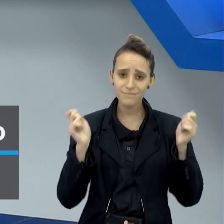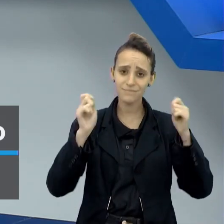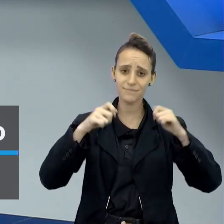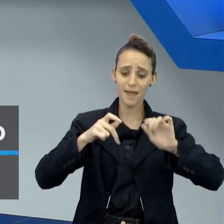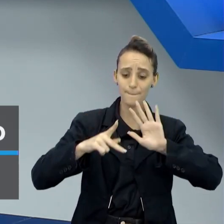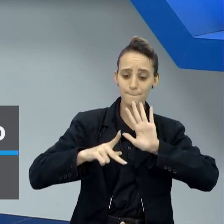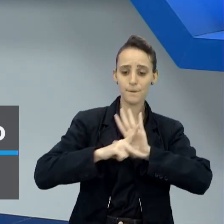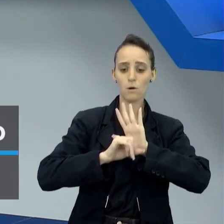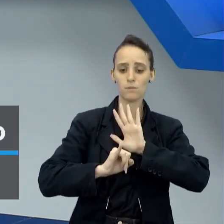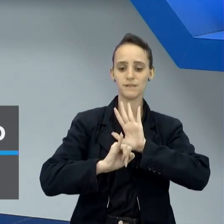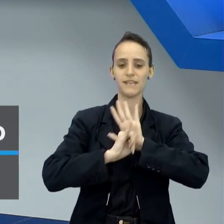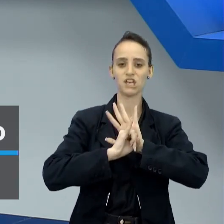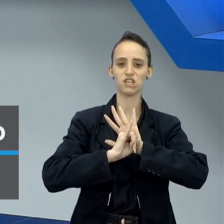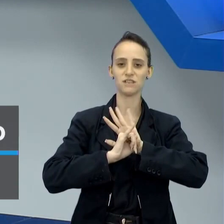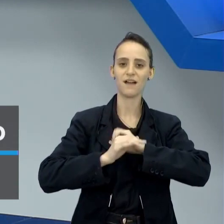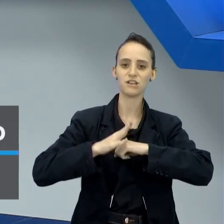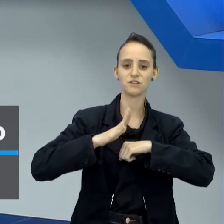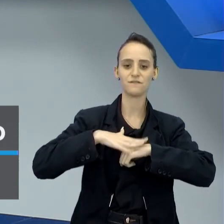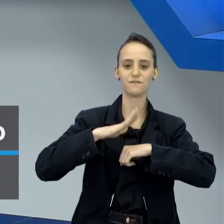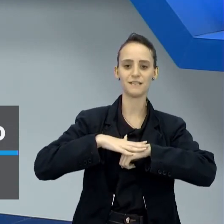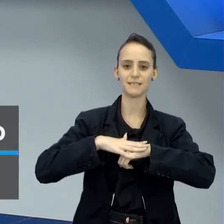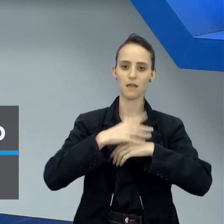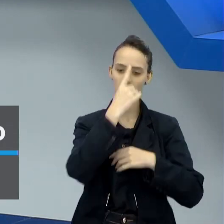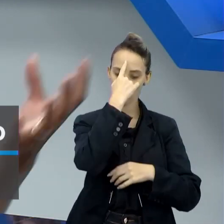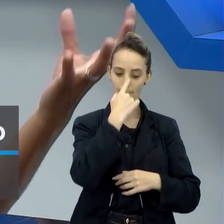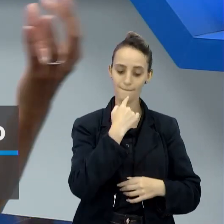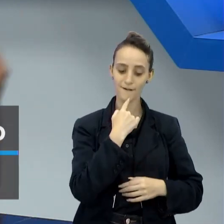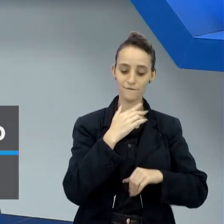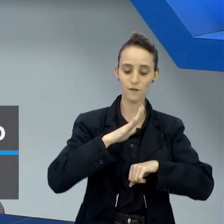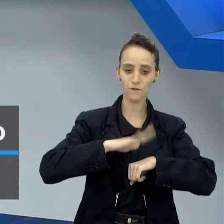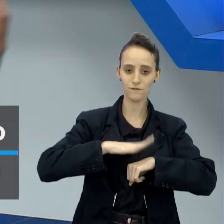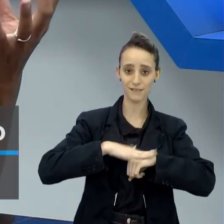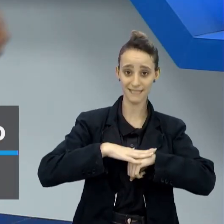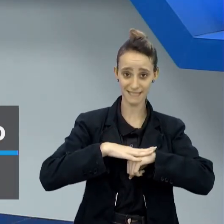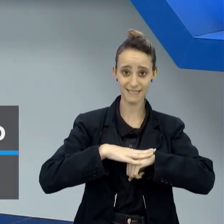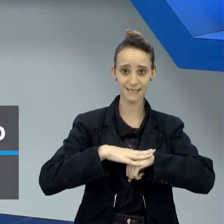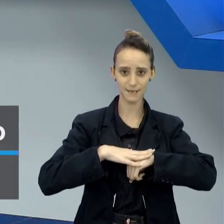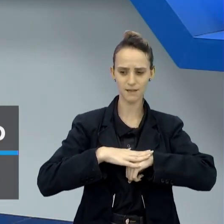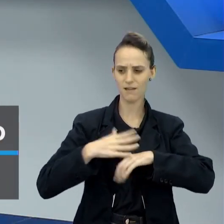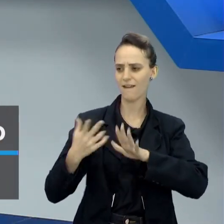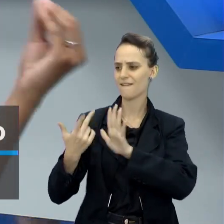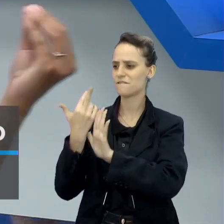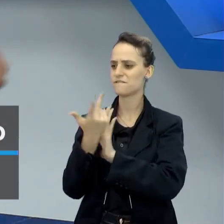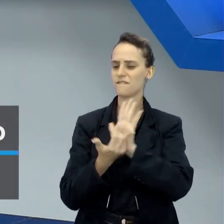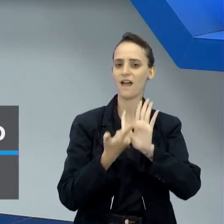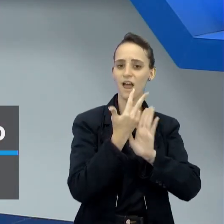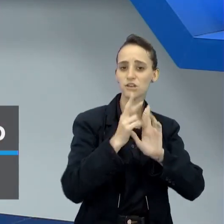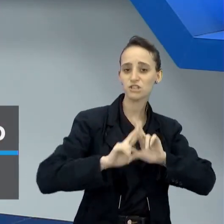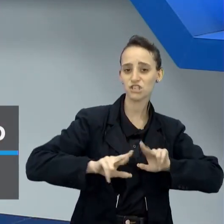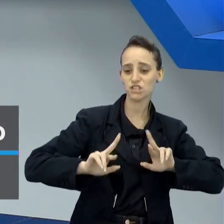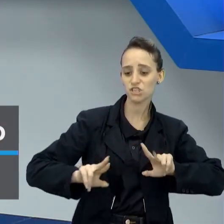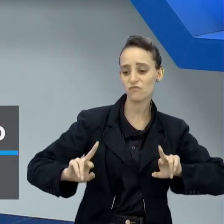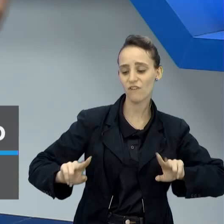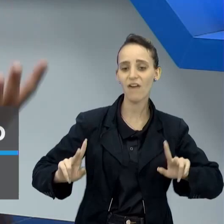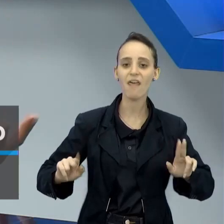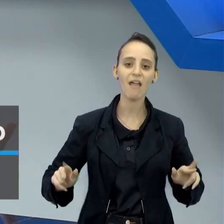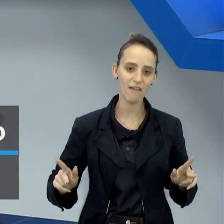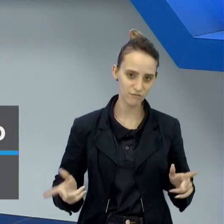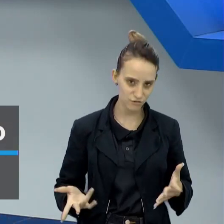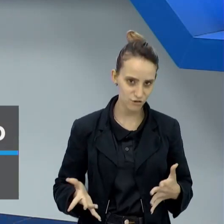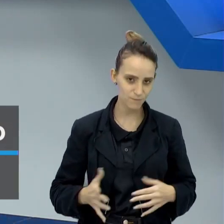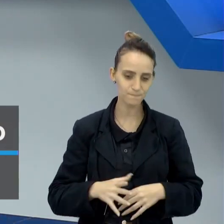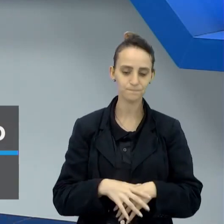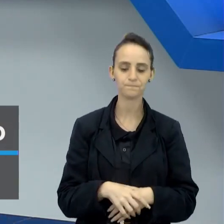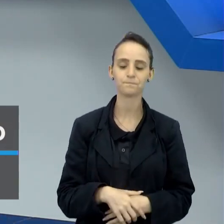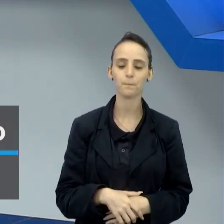por escolha, você construir a sua identidade com vários repertórios e um deles ser esses